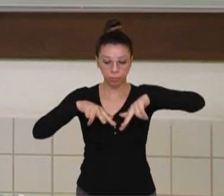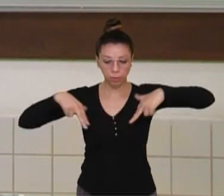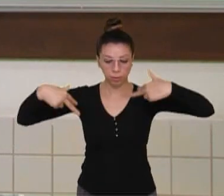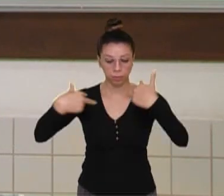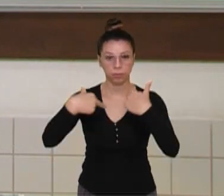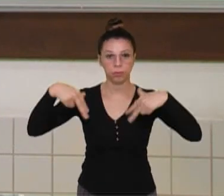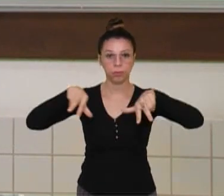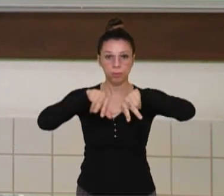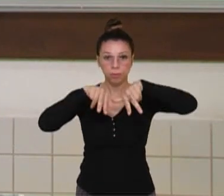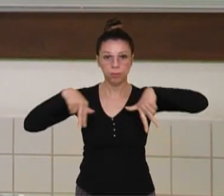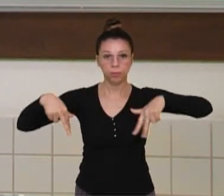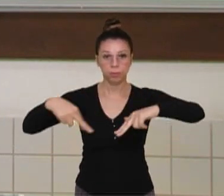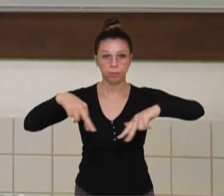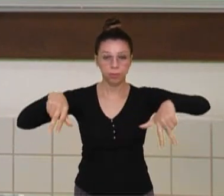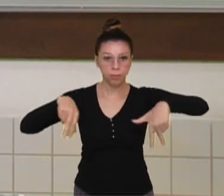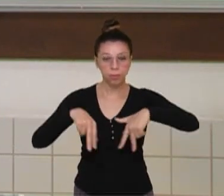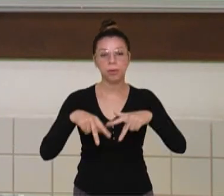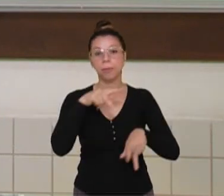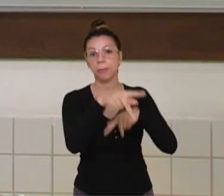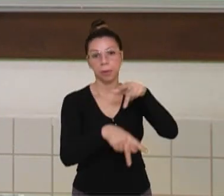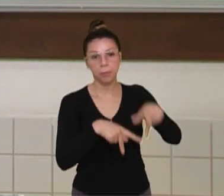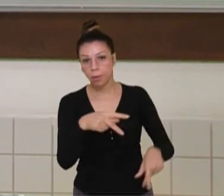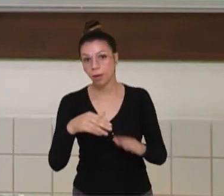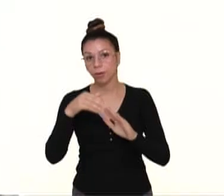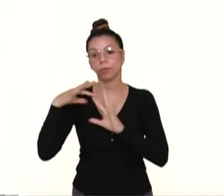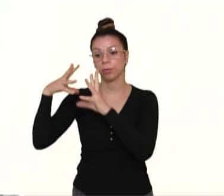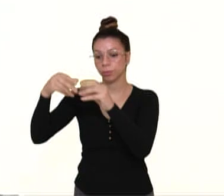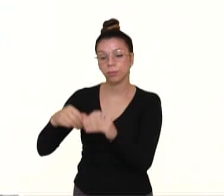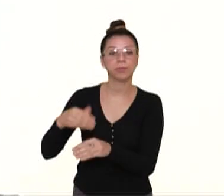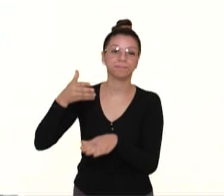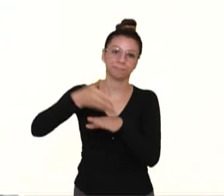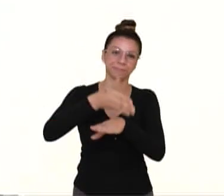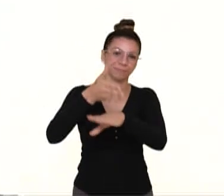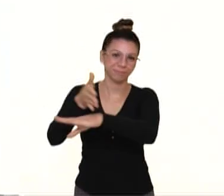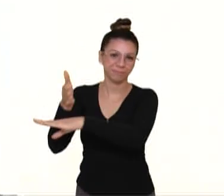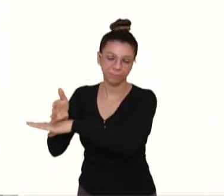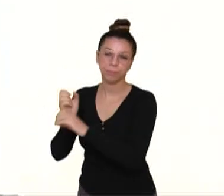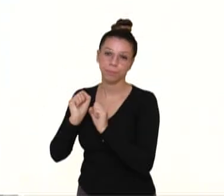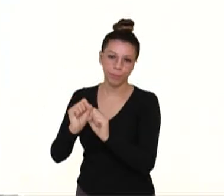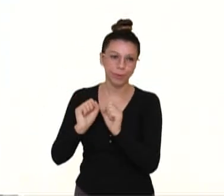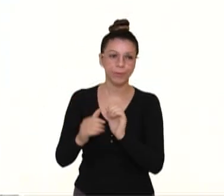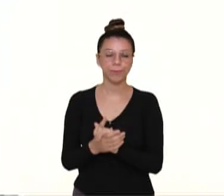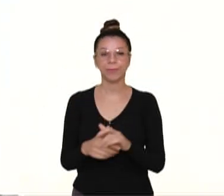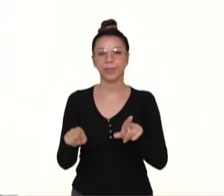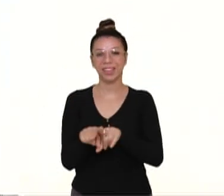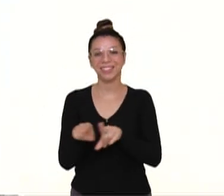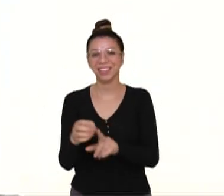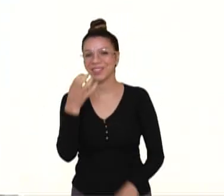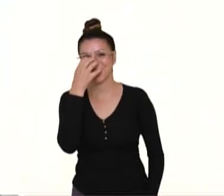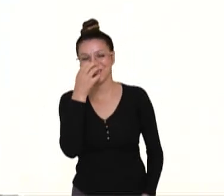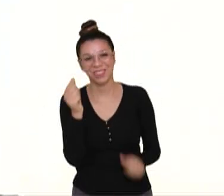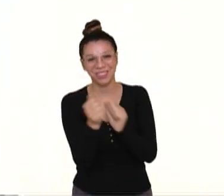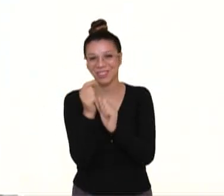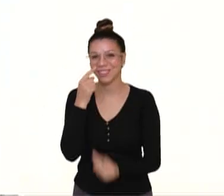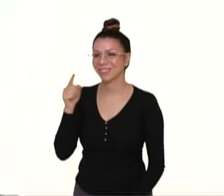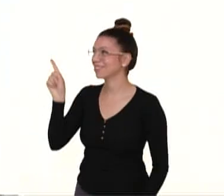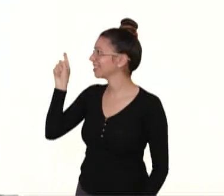popular, ela é para todo mundo participar junto, ok? Aqui tem até um cachorrinho ali junto, né?